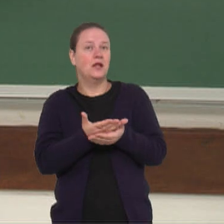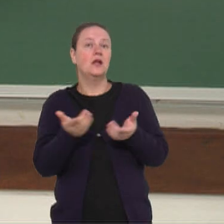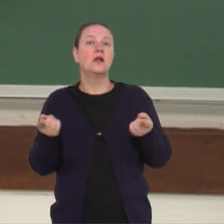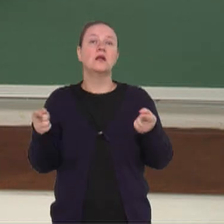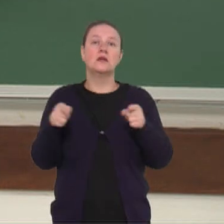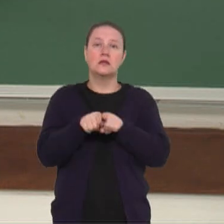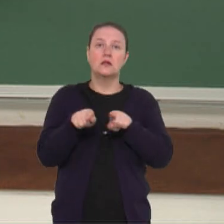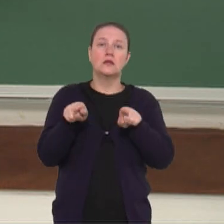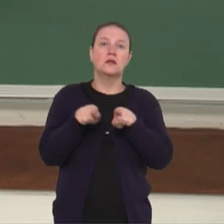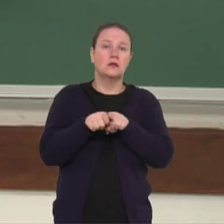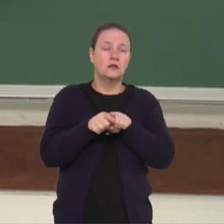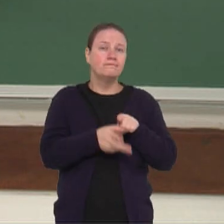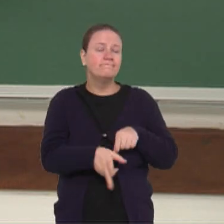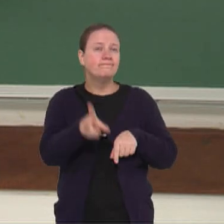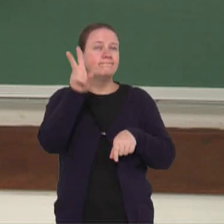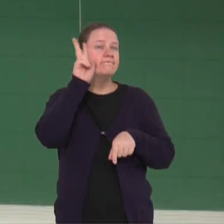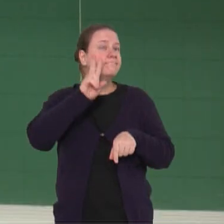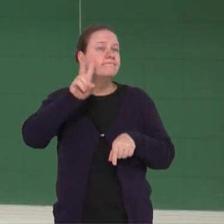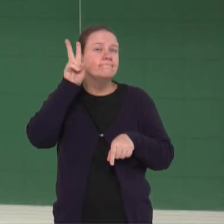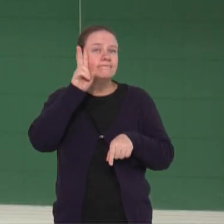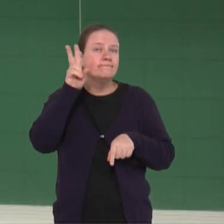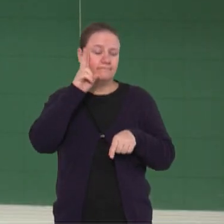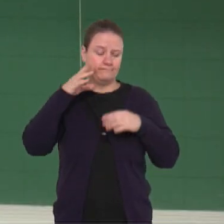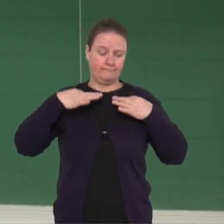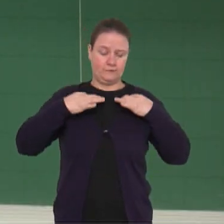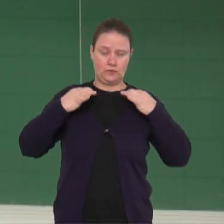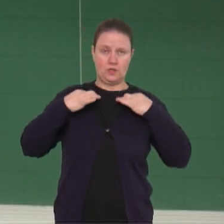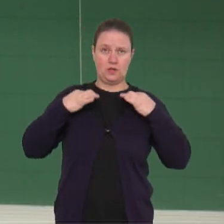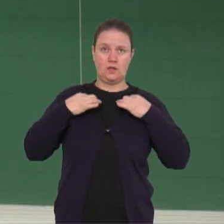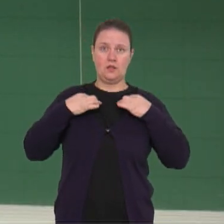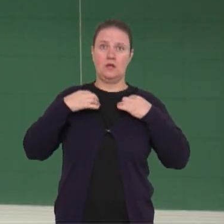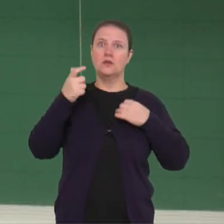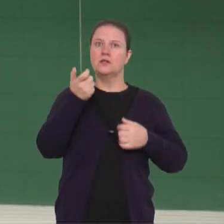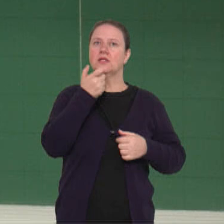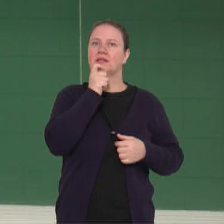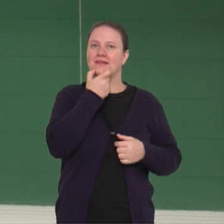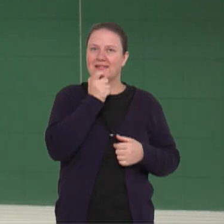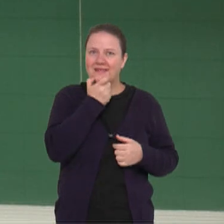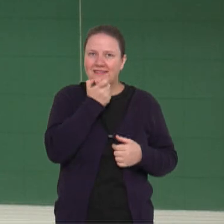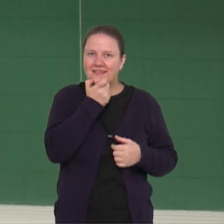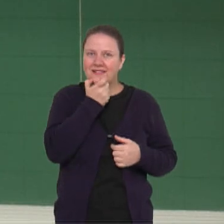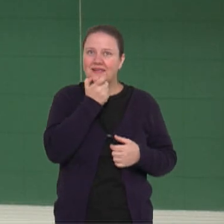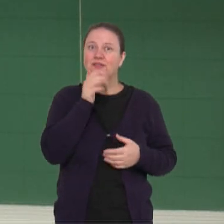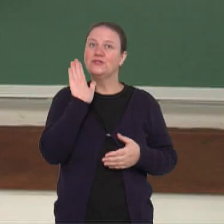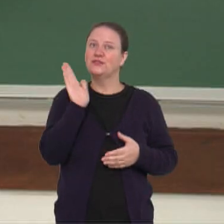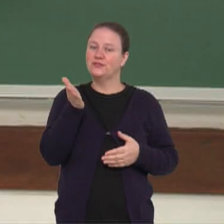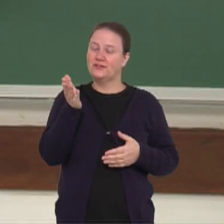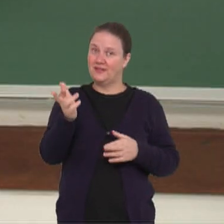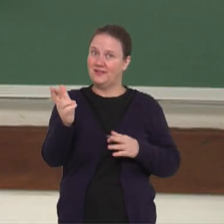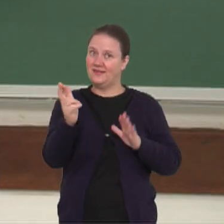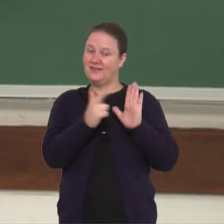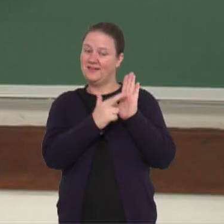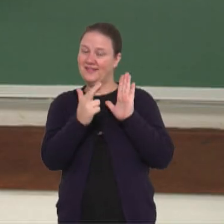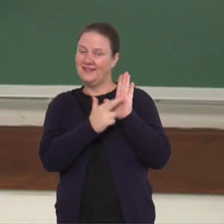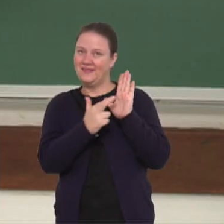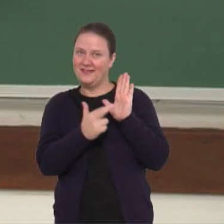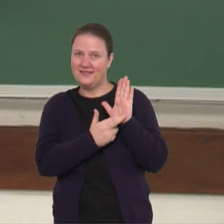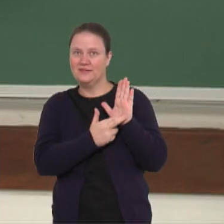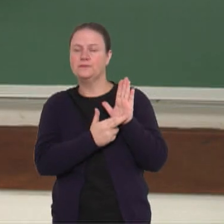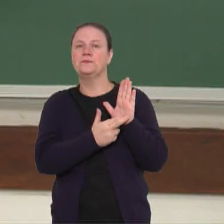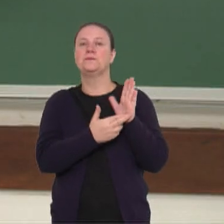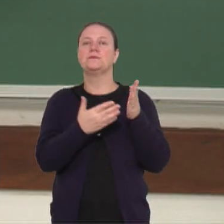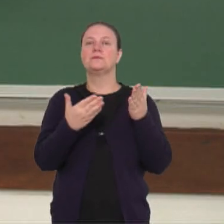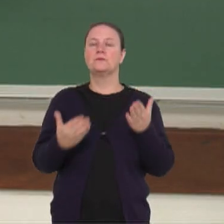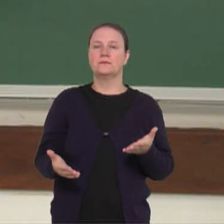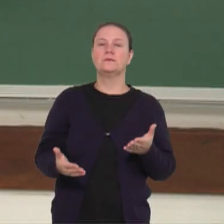dar uma relembrada no vestuário inglês. Mas vamos lá então já para a resposta?